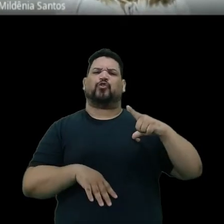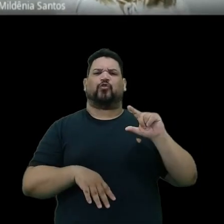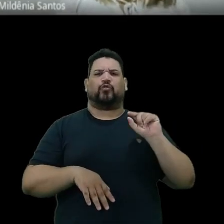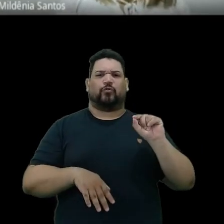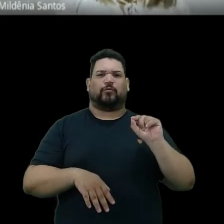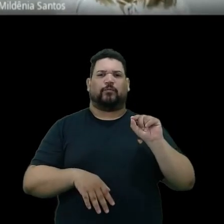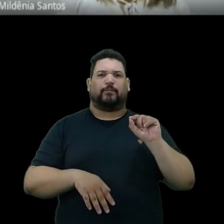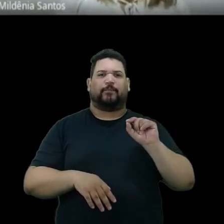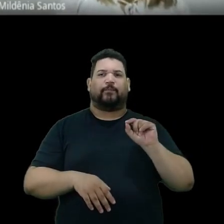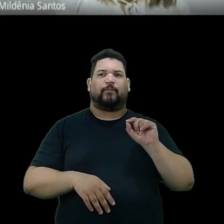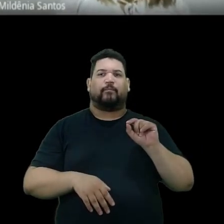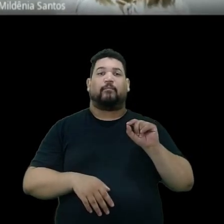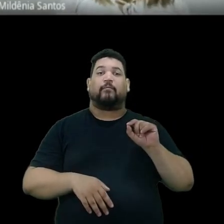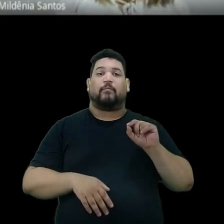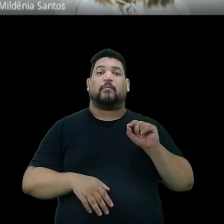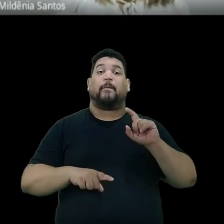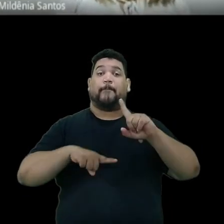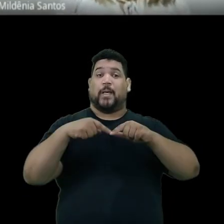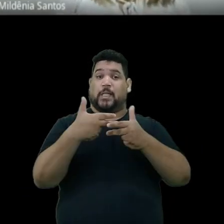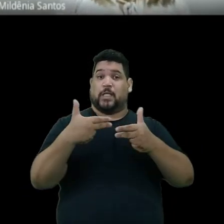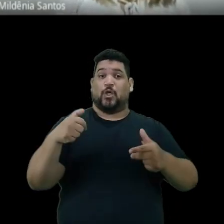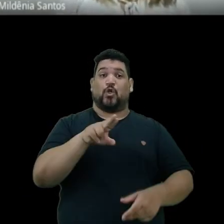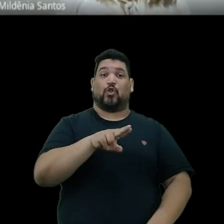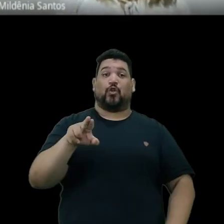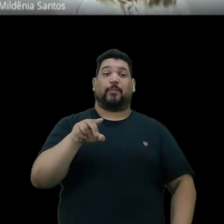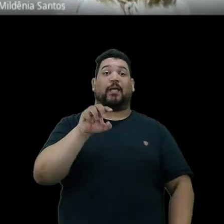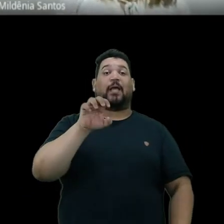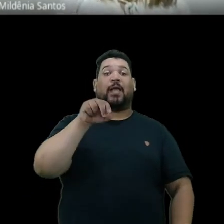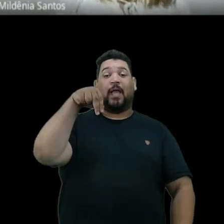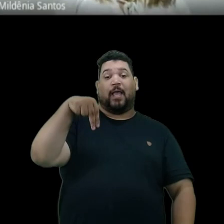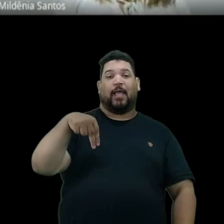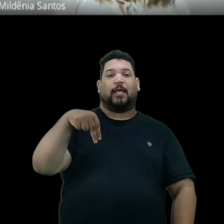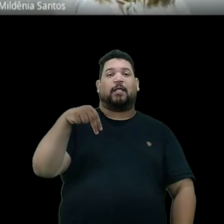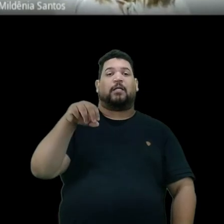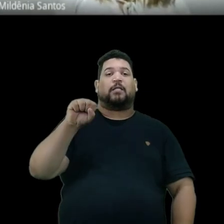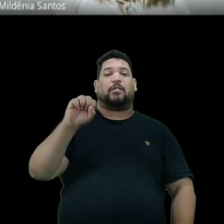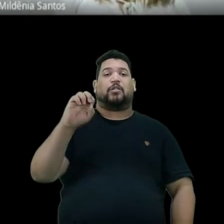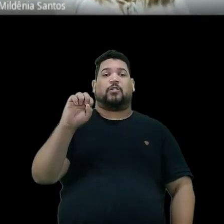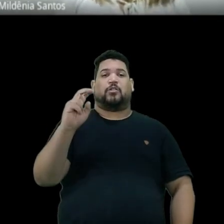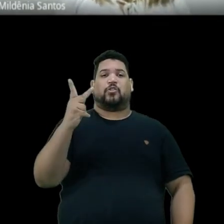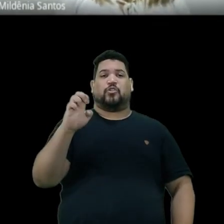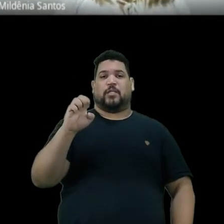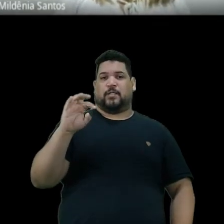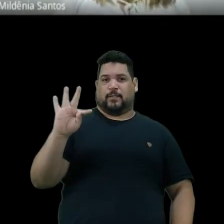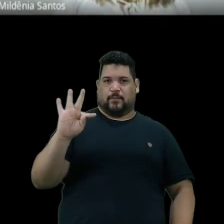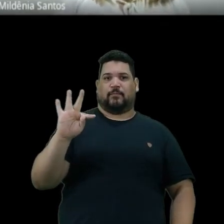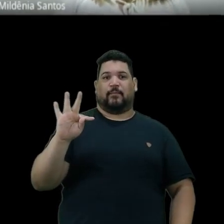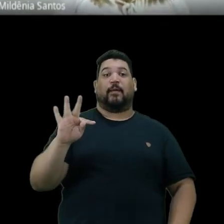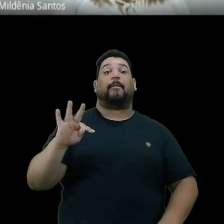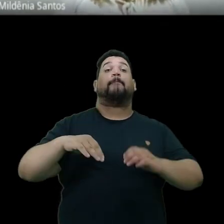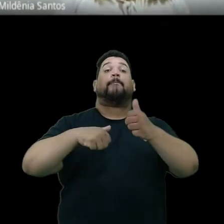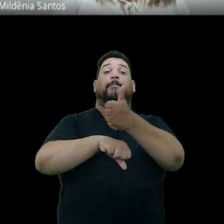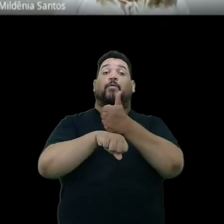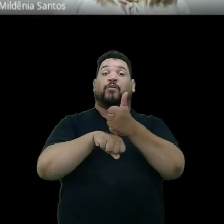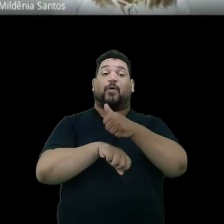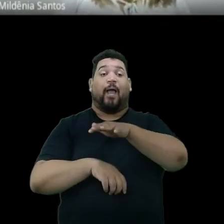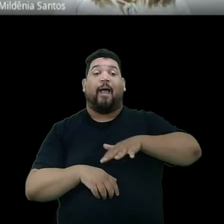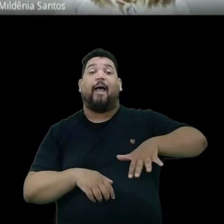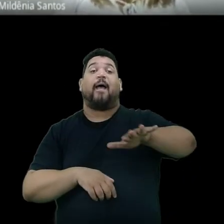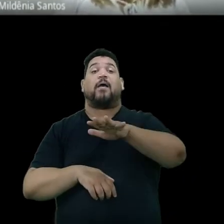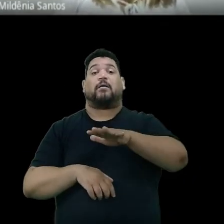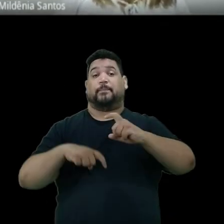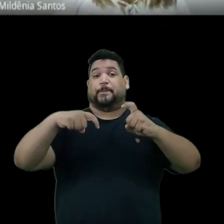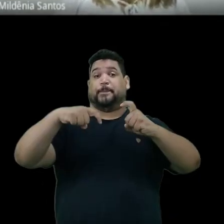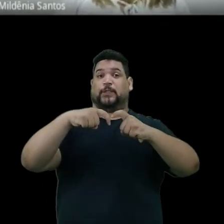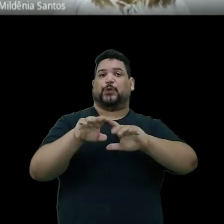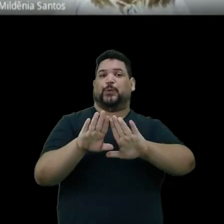uma ferramenta chamada MChat, que o profissional de pediatria ele pode usar, e qualquer outro